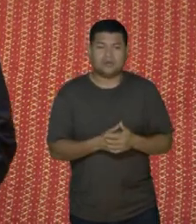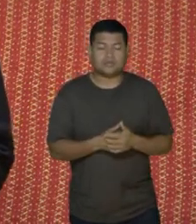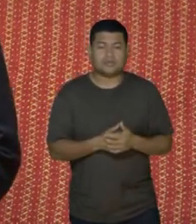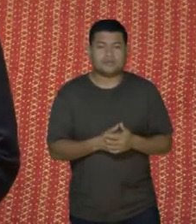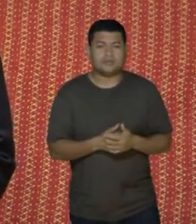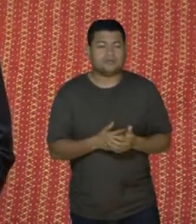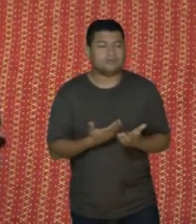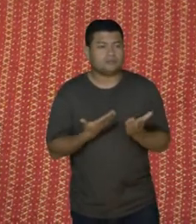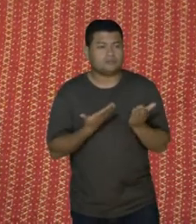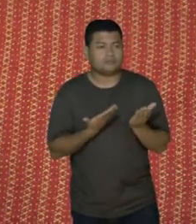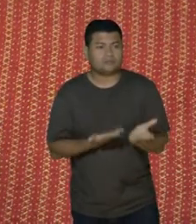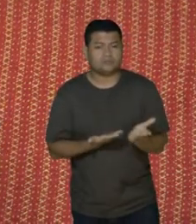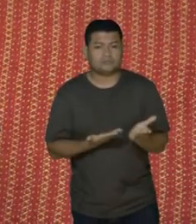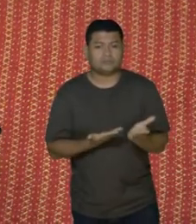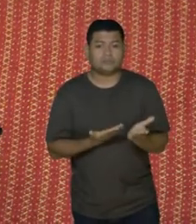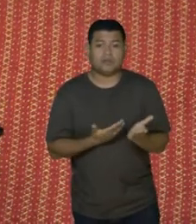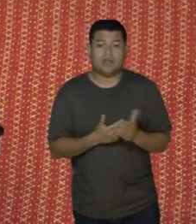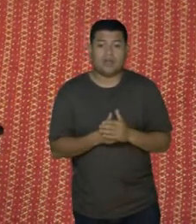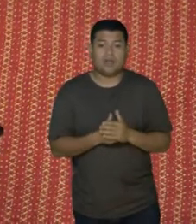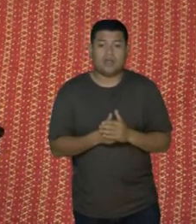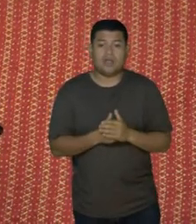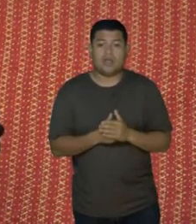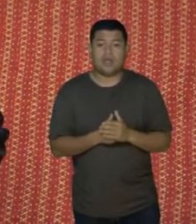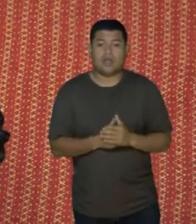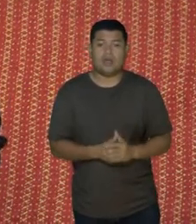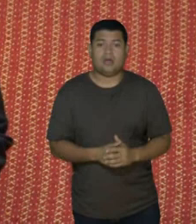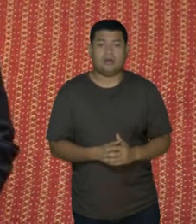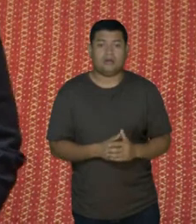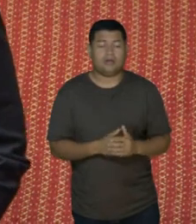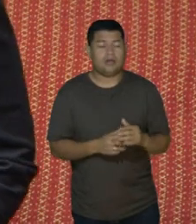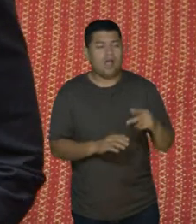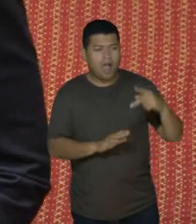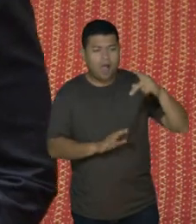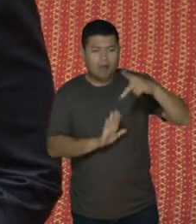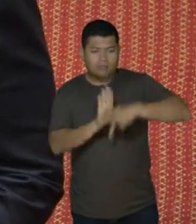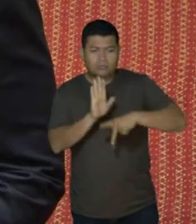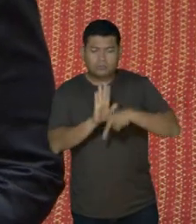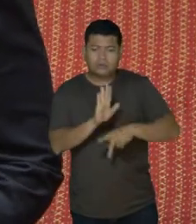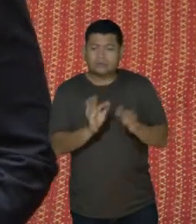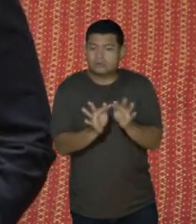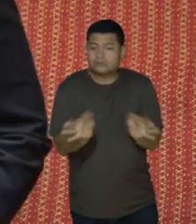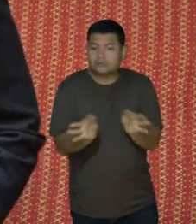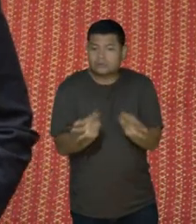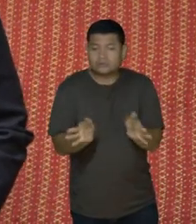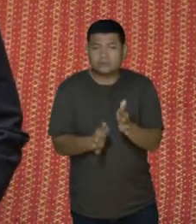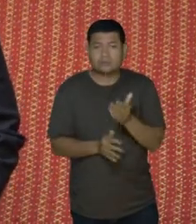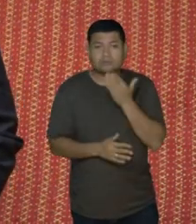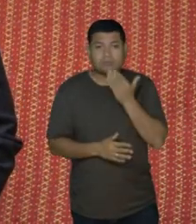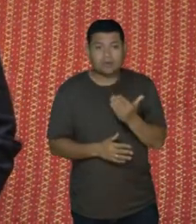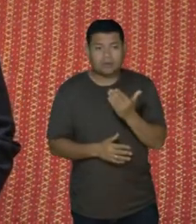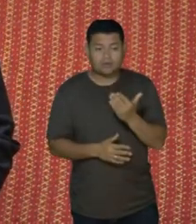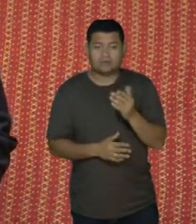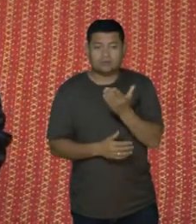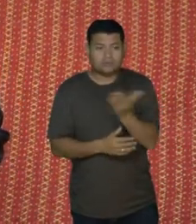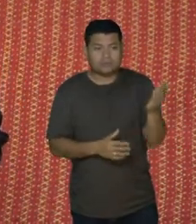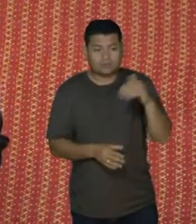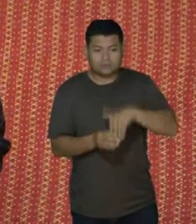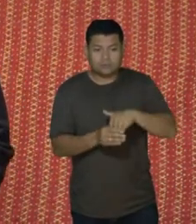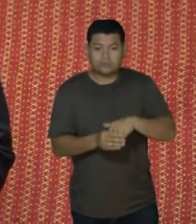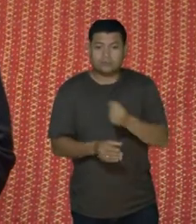a própria autora do projeto deixou bem claro aqui, é um projeto singelo, simples. Peço para vocês o voto 1, até porque